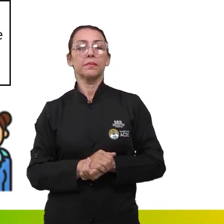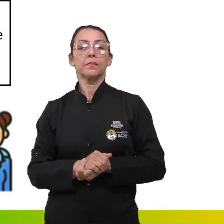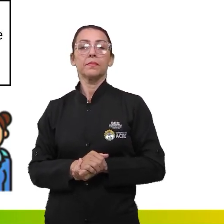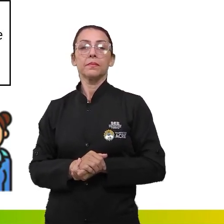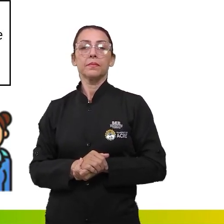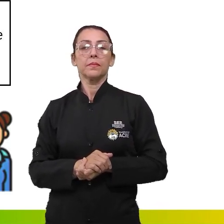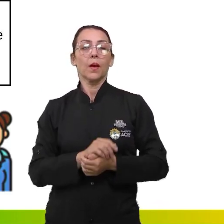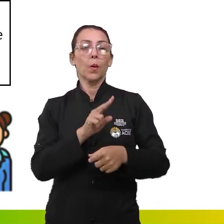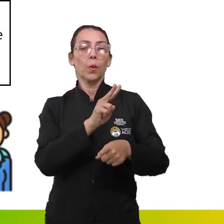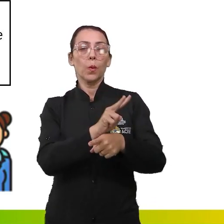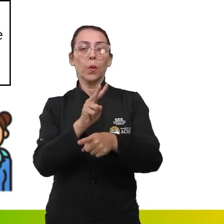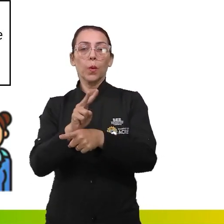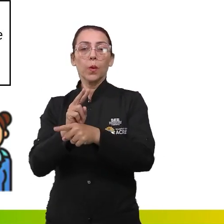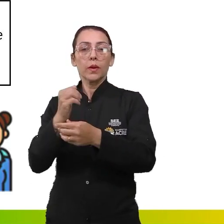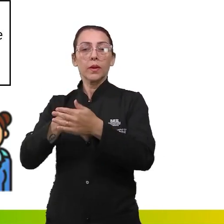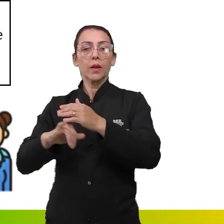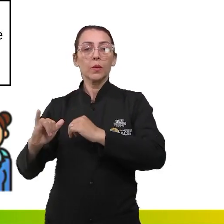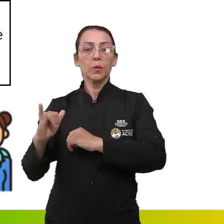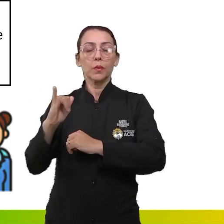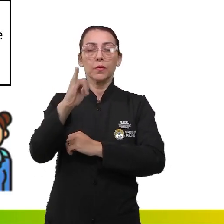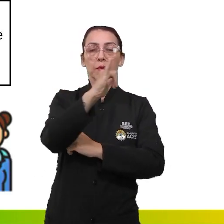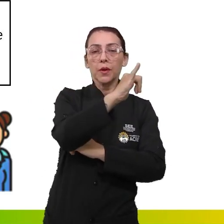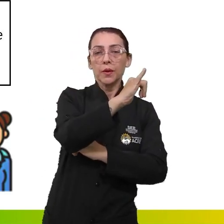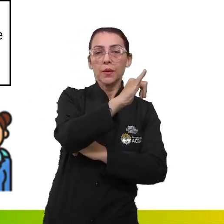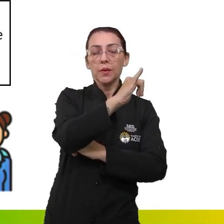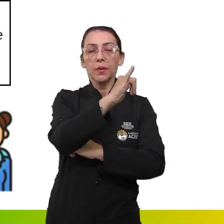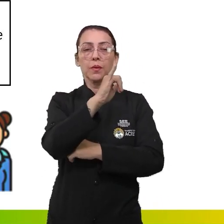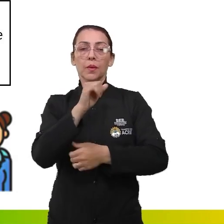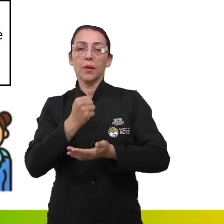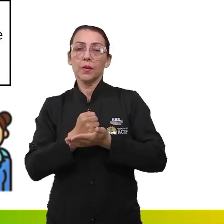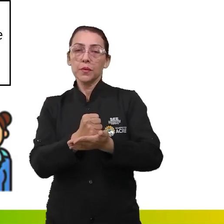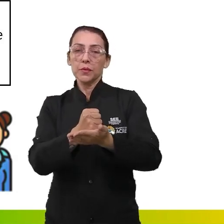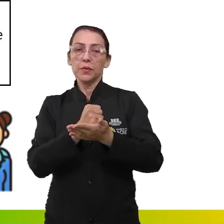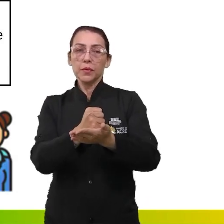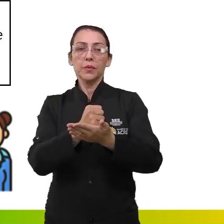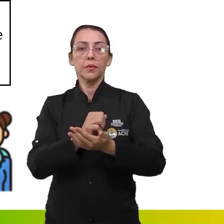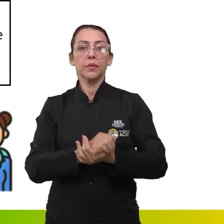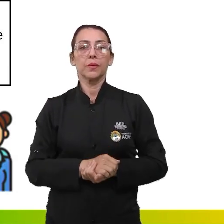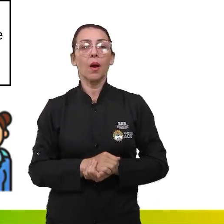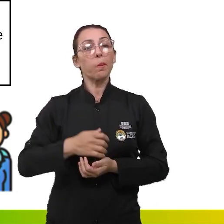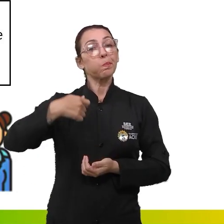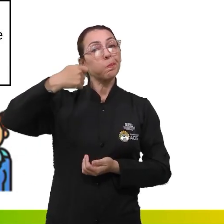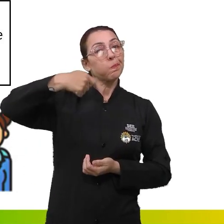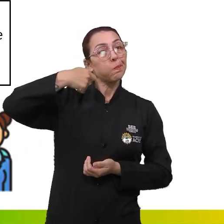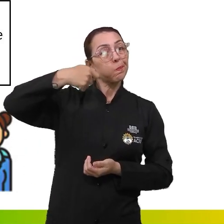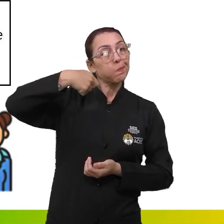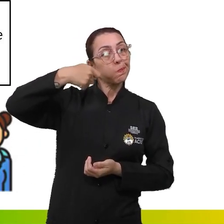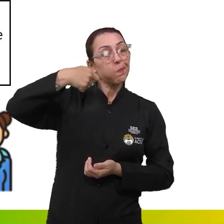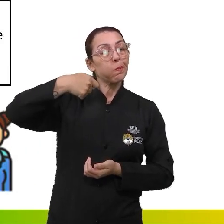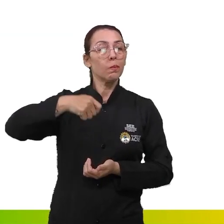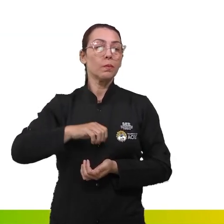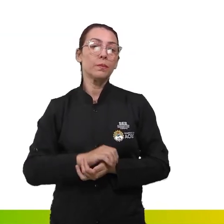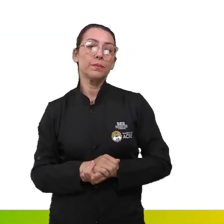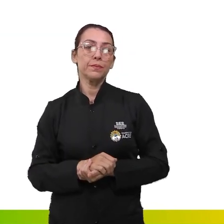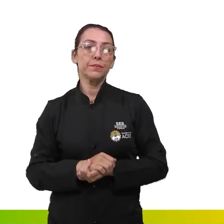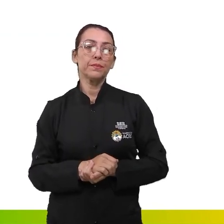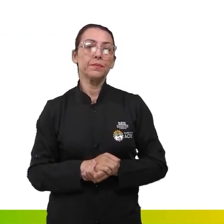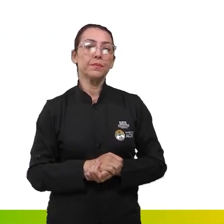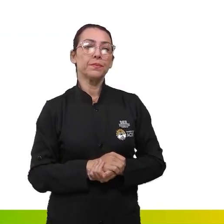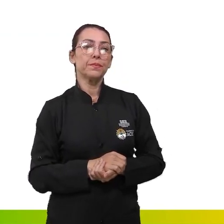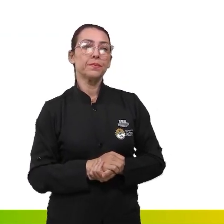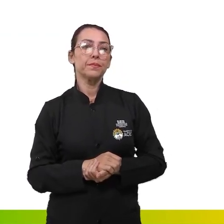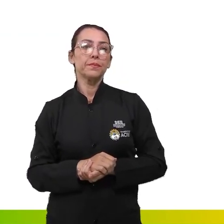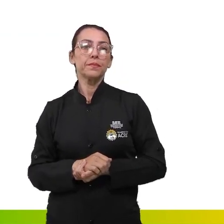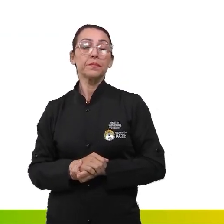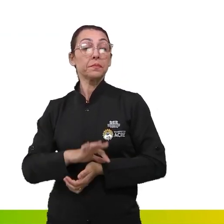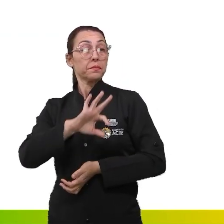aeromoça, né, que trabalha aí dando suporte dentro das aeronaves. O advogado, já falamos